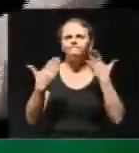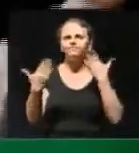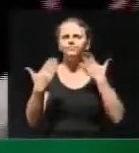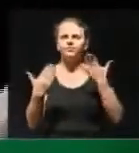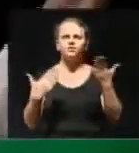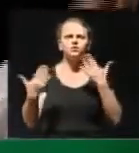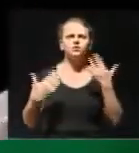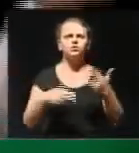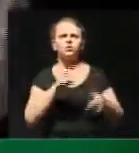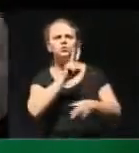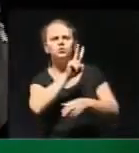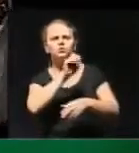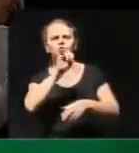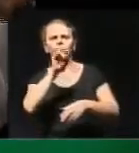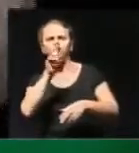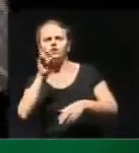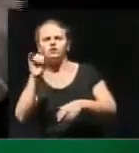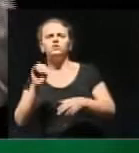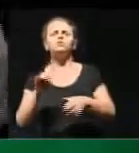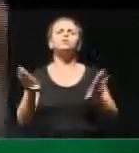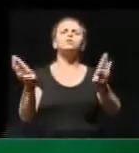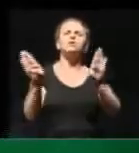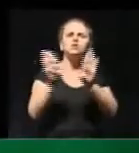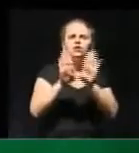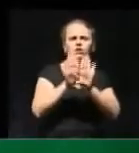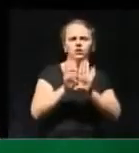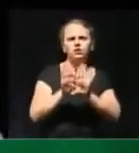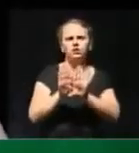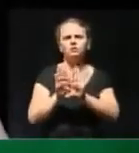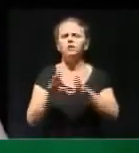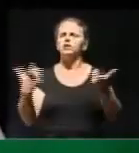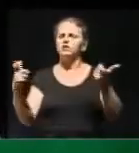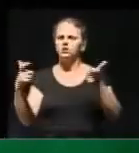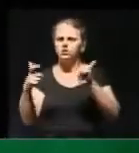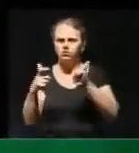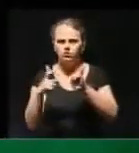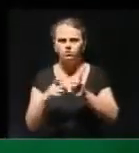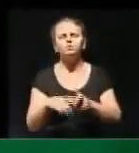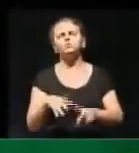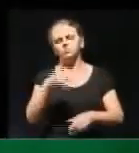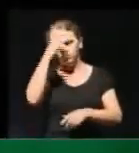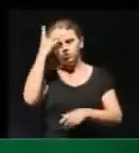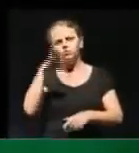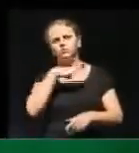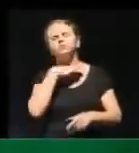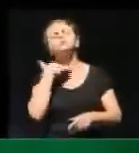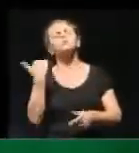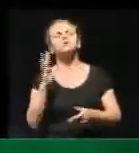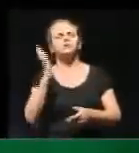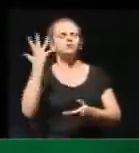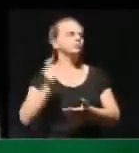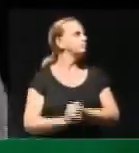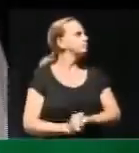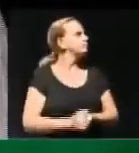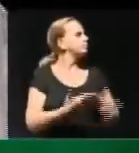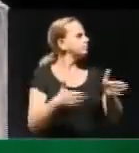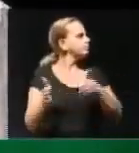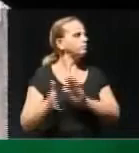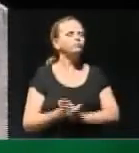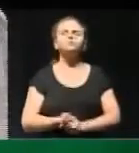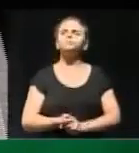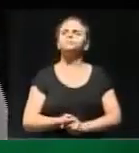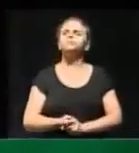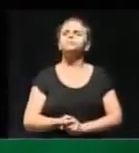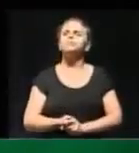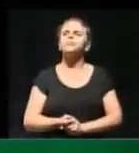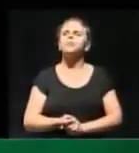na população, que representa sucesso terapêutico, e diminuição do número de casos novos. Mais um, por favor. Mas certamente o